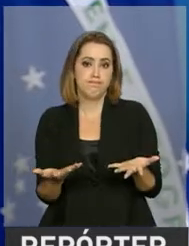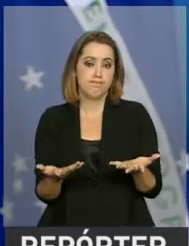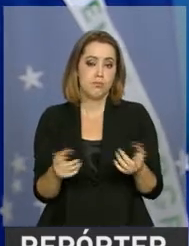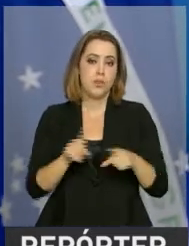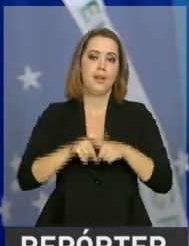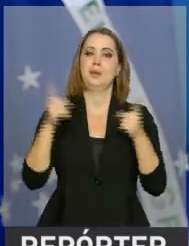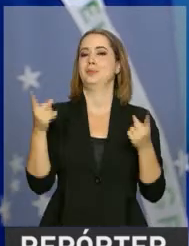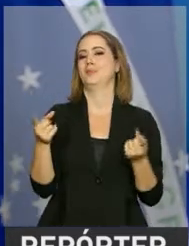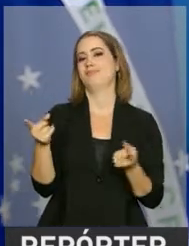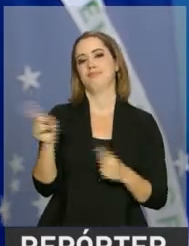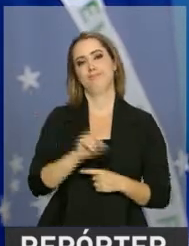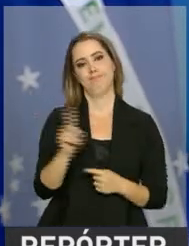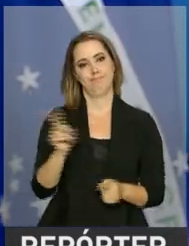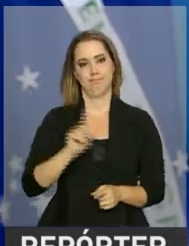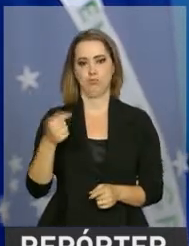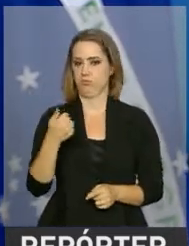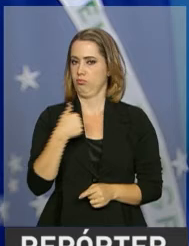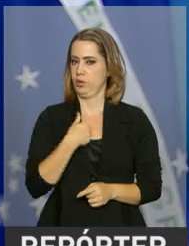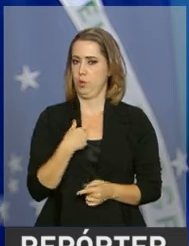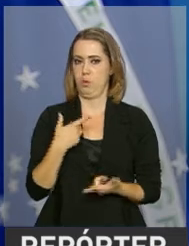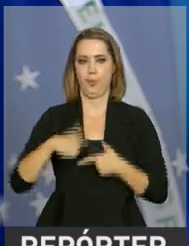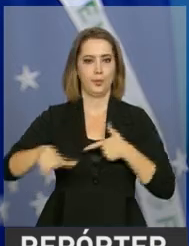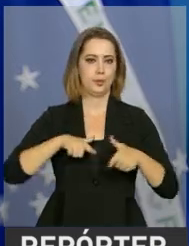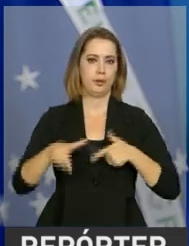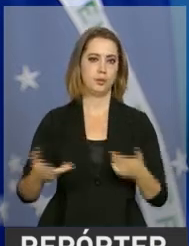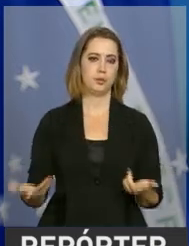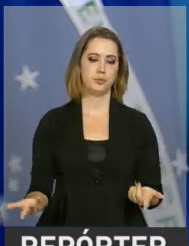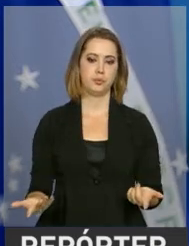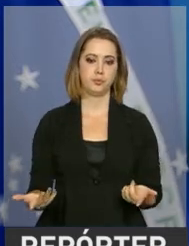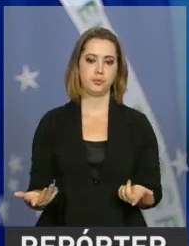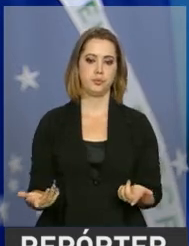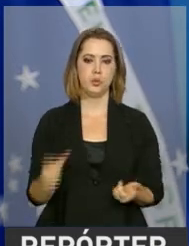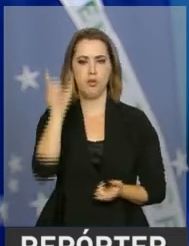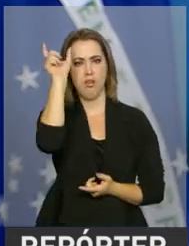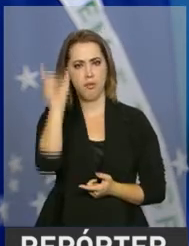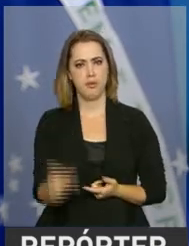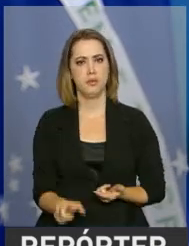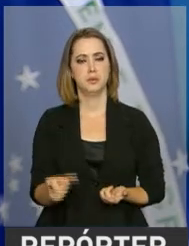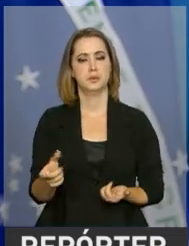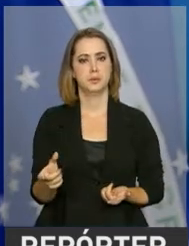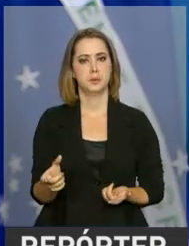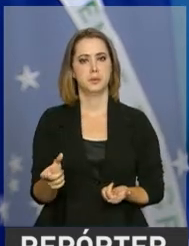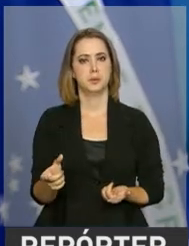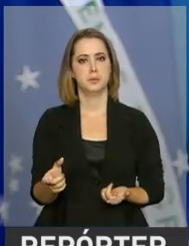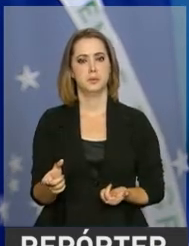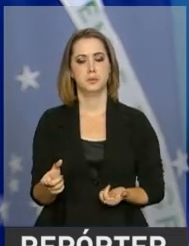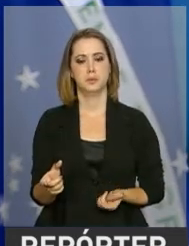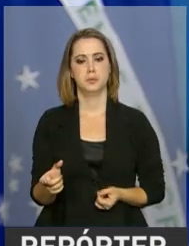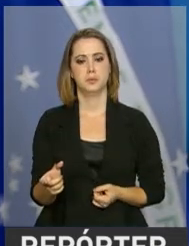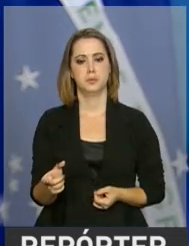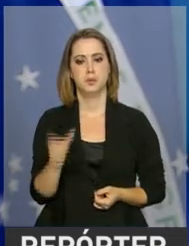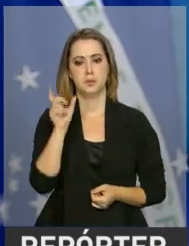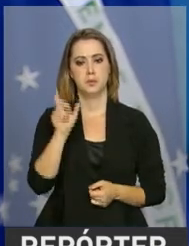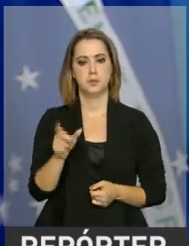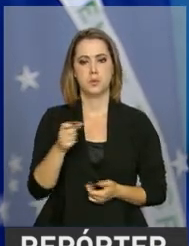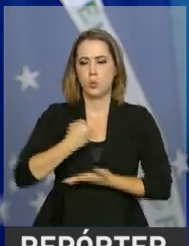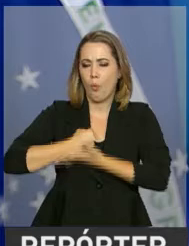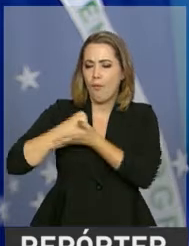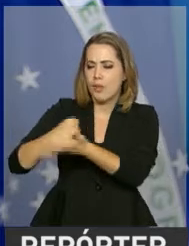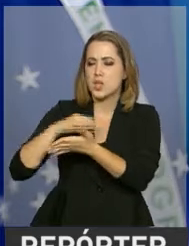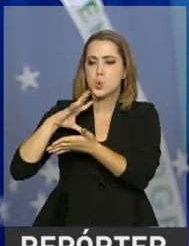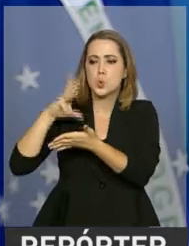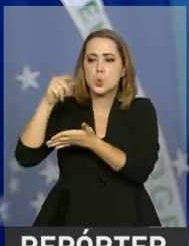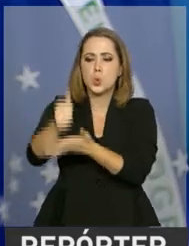mas esta não é a missão de quem deve tudo ao brasil